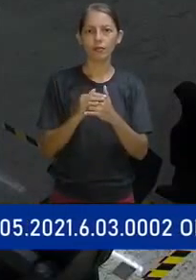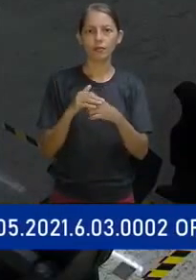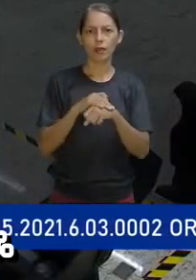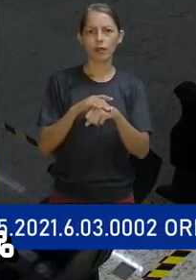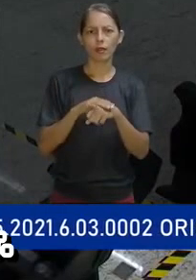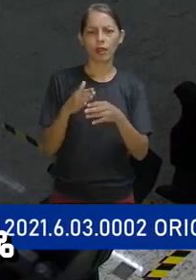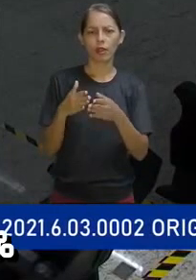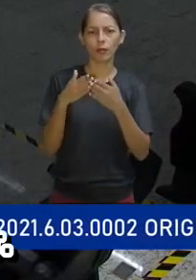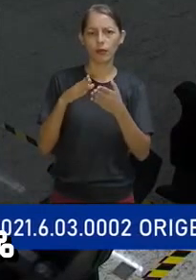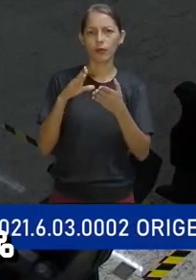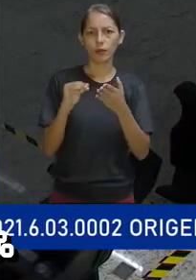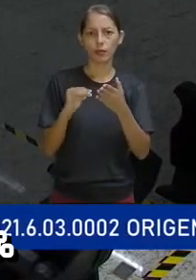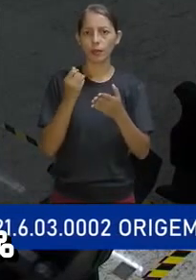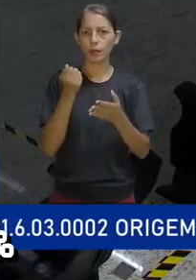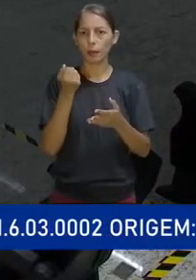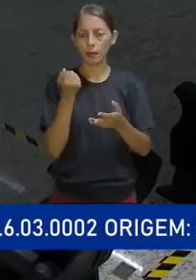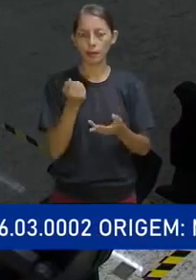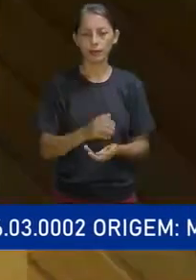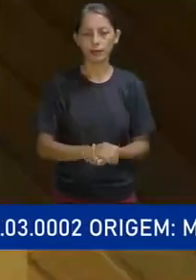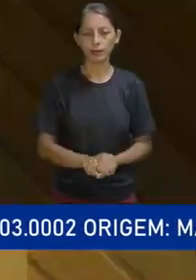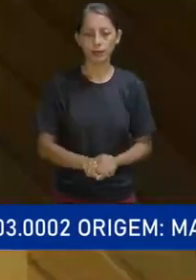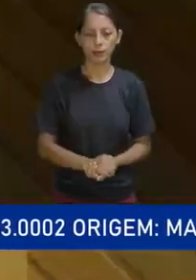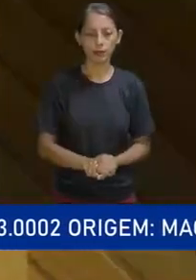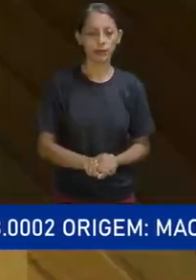Ok, doutor, Vossa Excelência pode prosseguir.